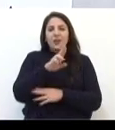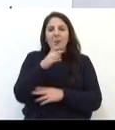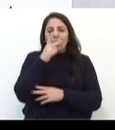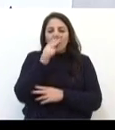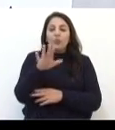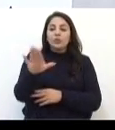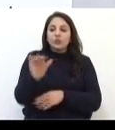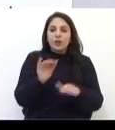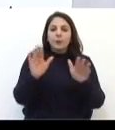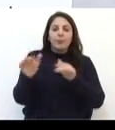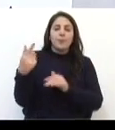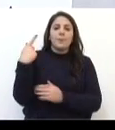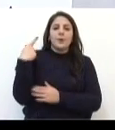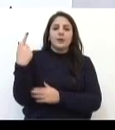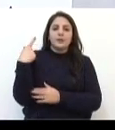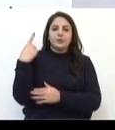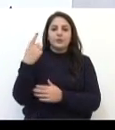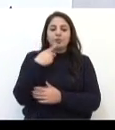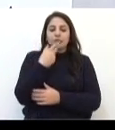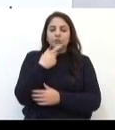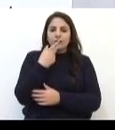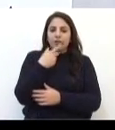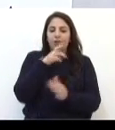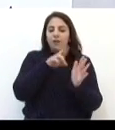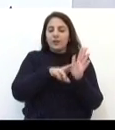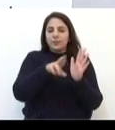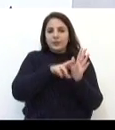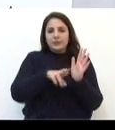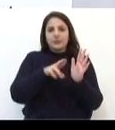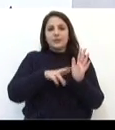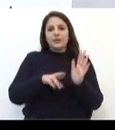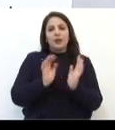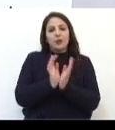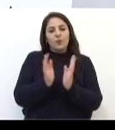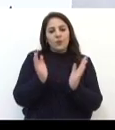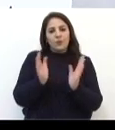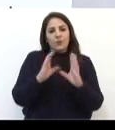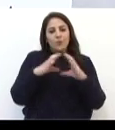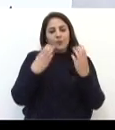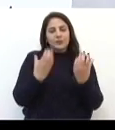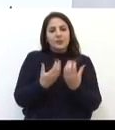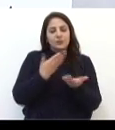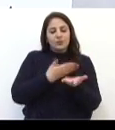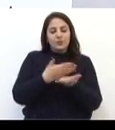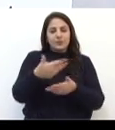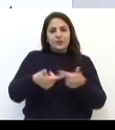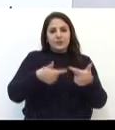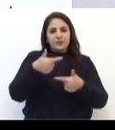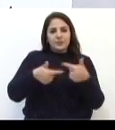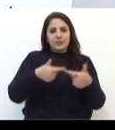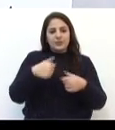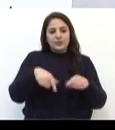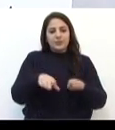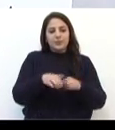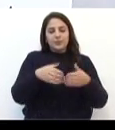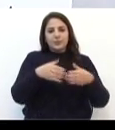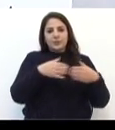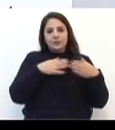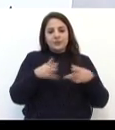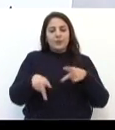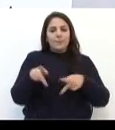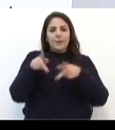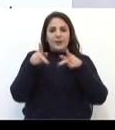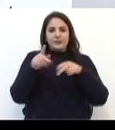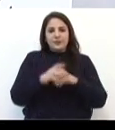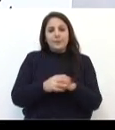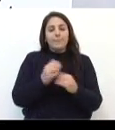as bancadas dos partidos, indicar os seus representantes, chamar a comunidade e iniciar o nosso trabalho em defesa da